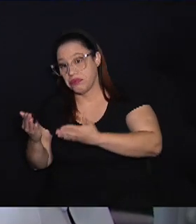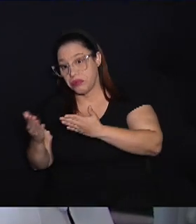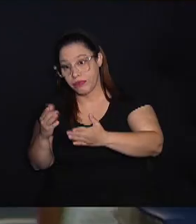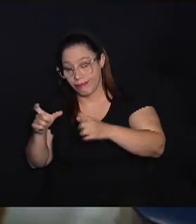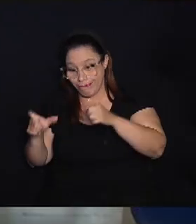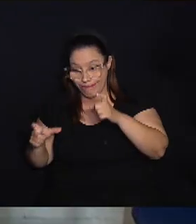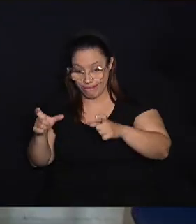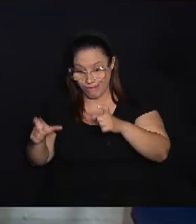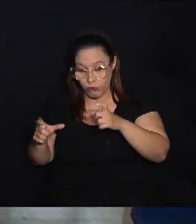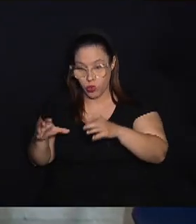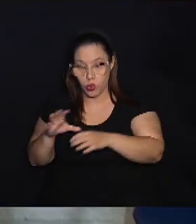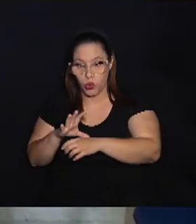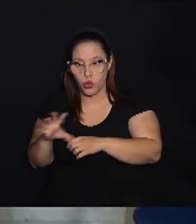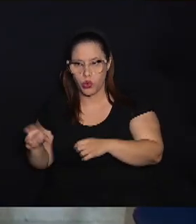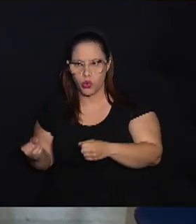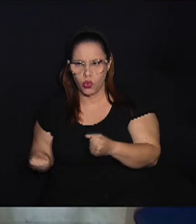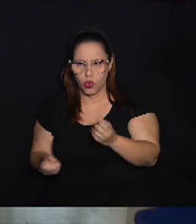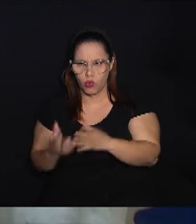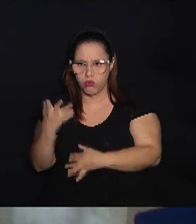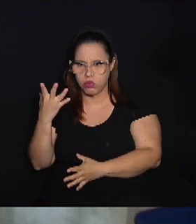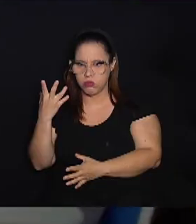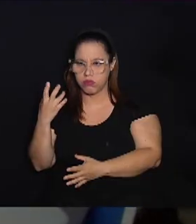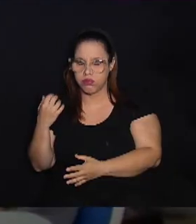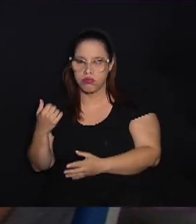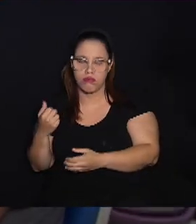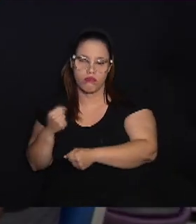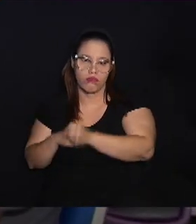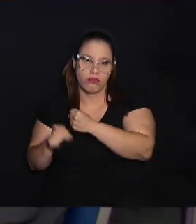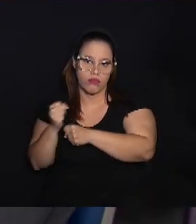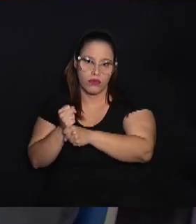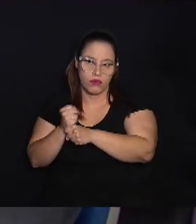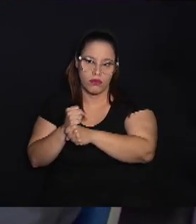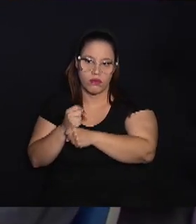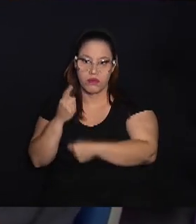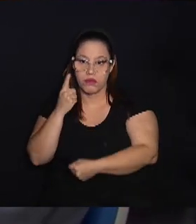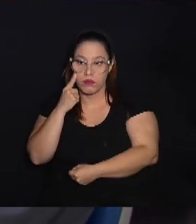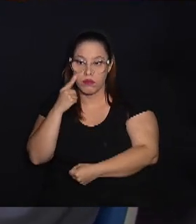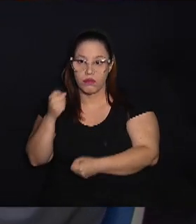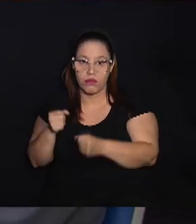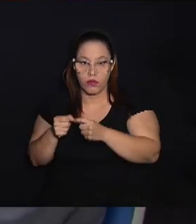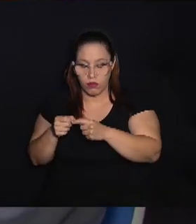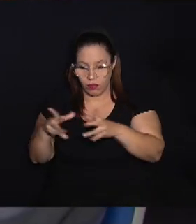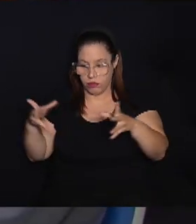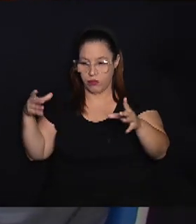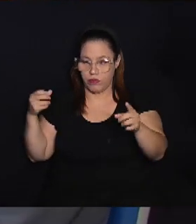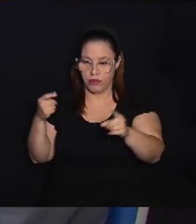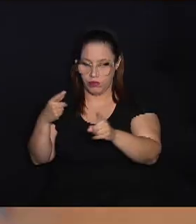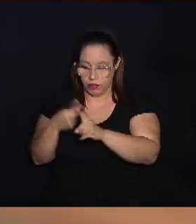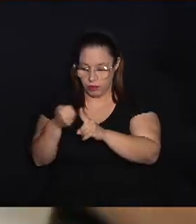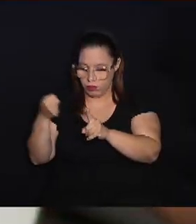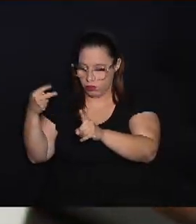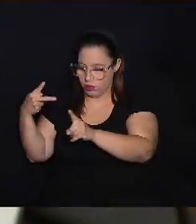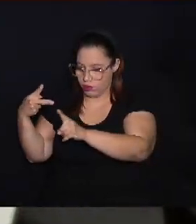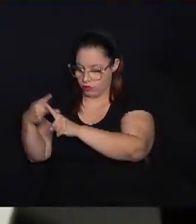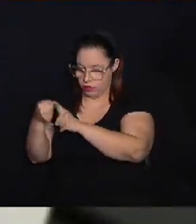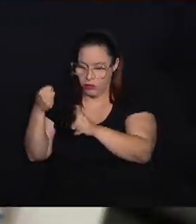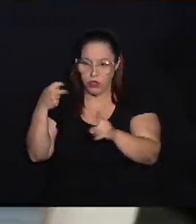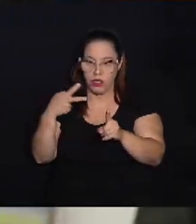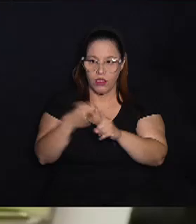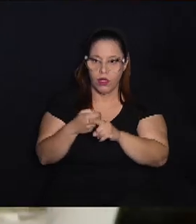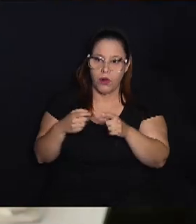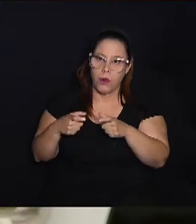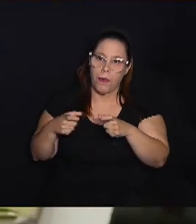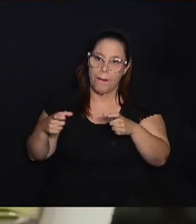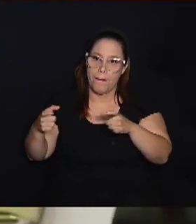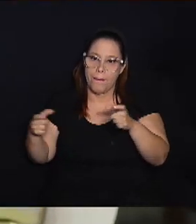epidemias, dos casos, dos surtos dos últimos anos e também numa perspectiva de ampliar a distribuição de doses para o maior número de municípios.